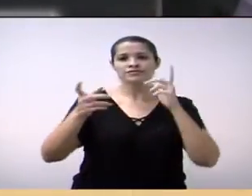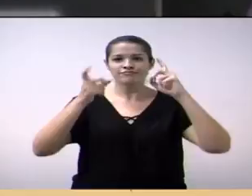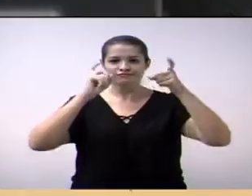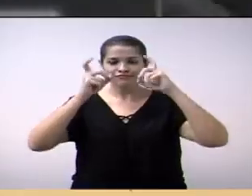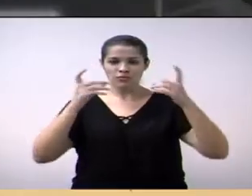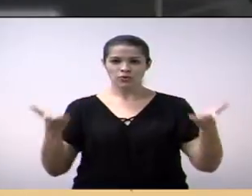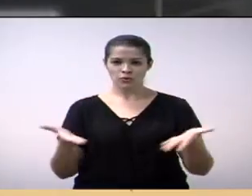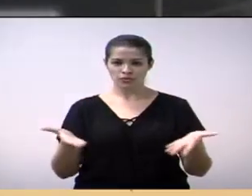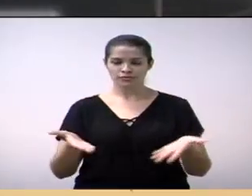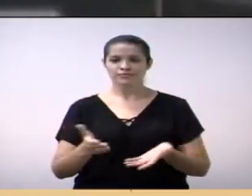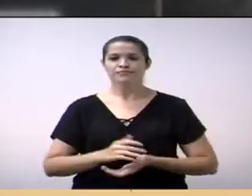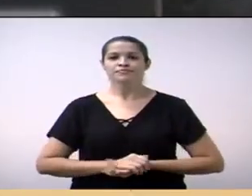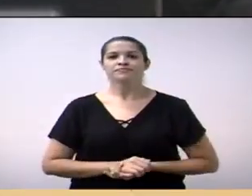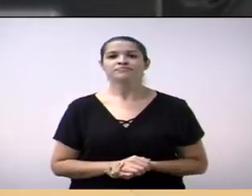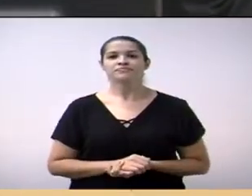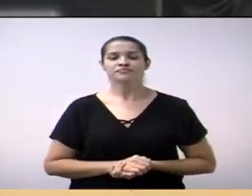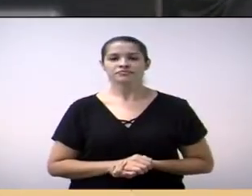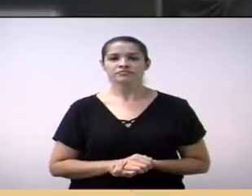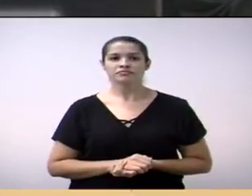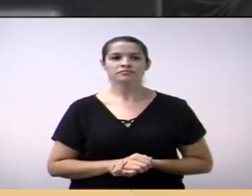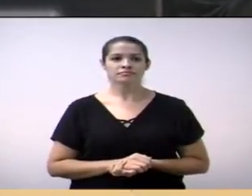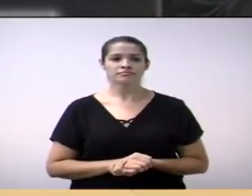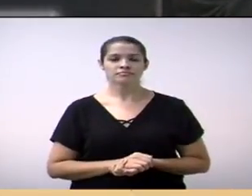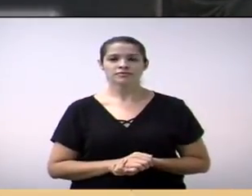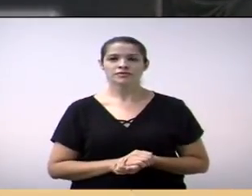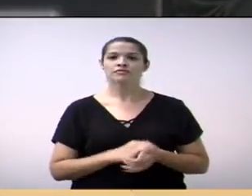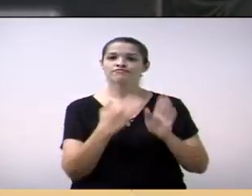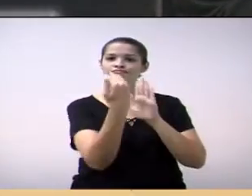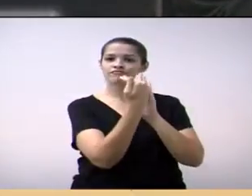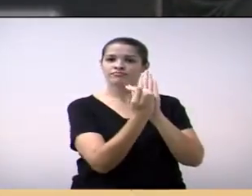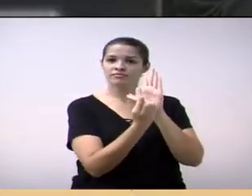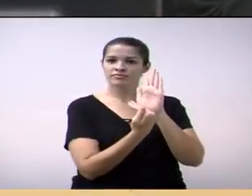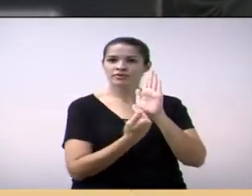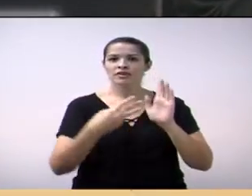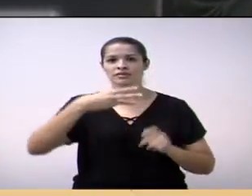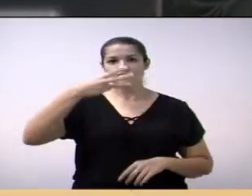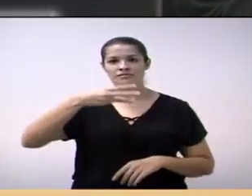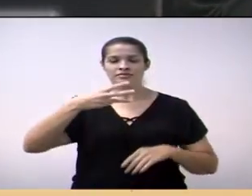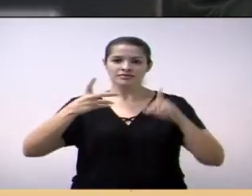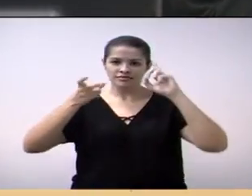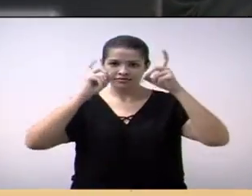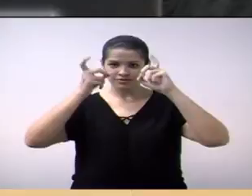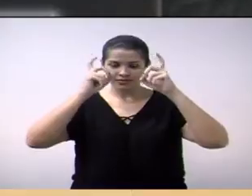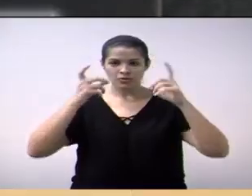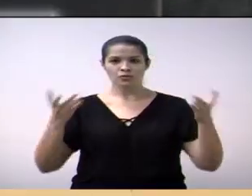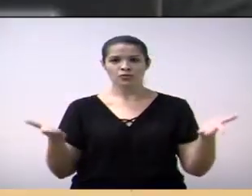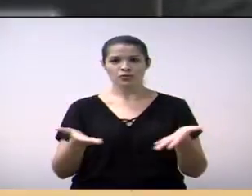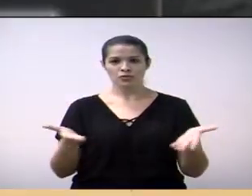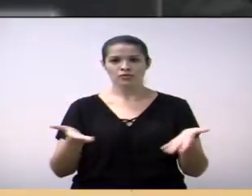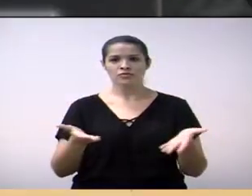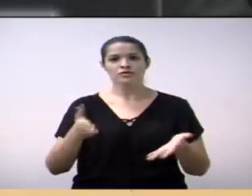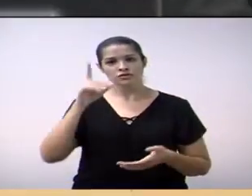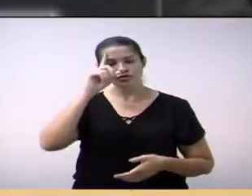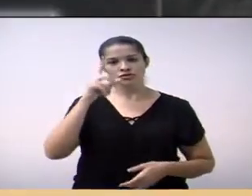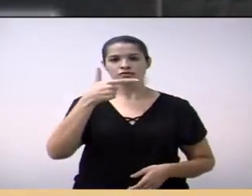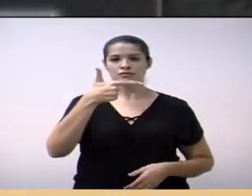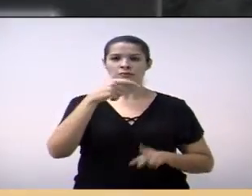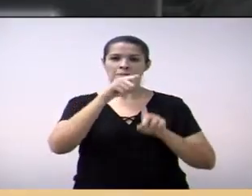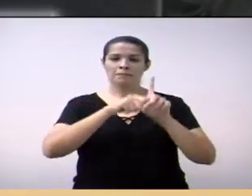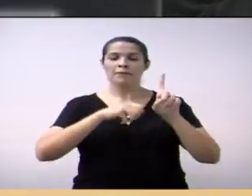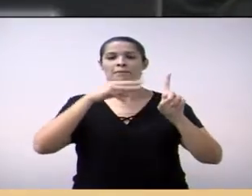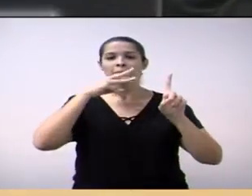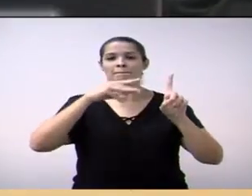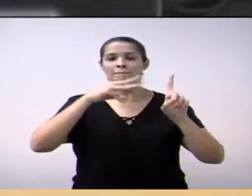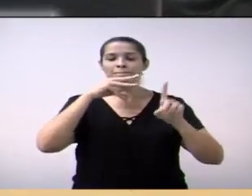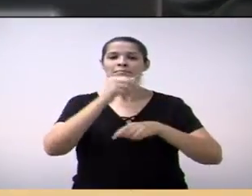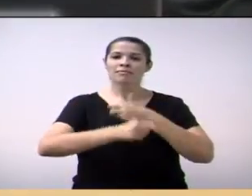sessão. Ordem dos trabalhos para a terceira sessão ordinária a ser realizada no dia 2 de